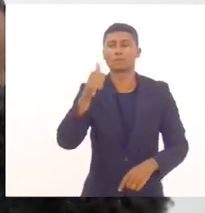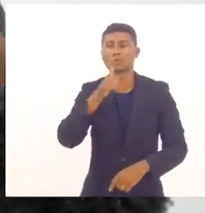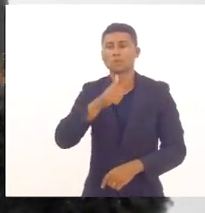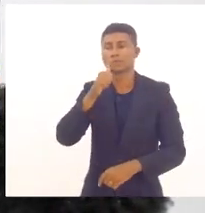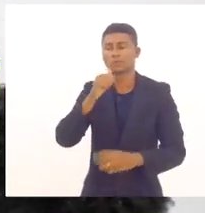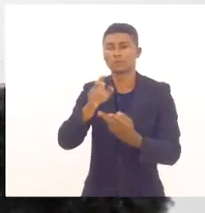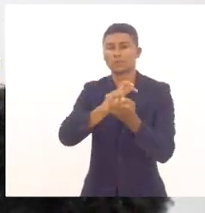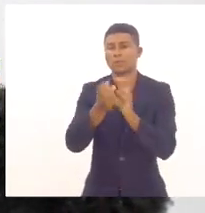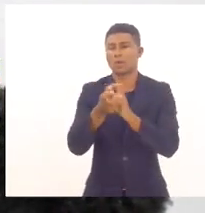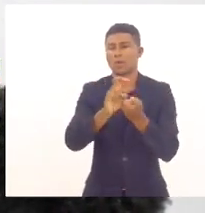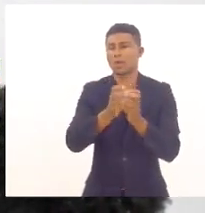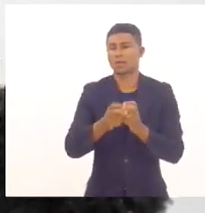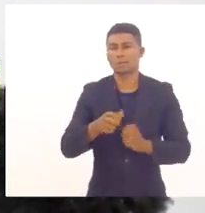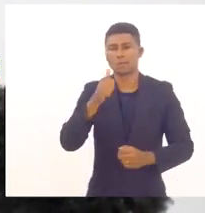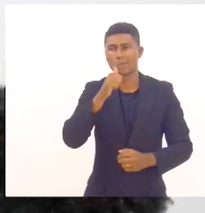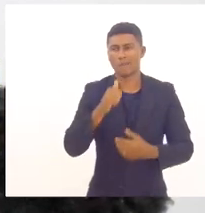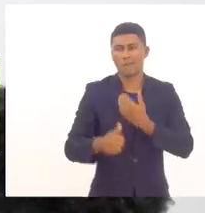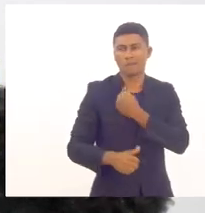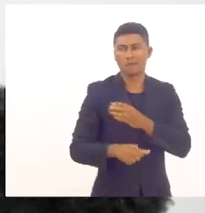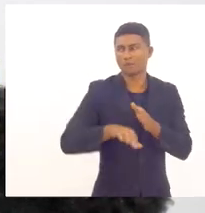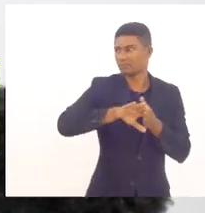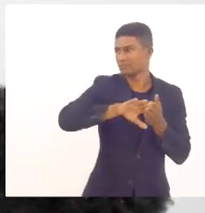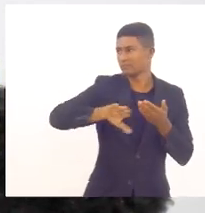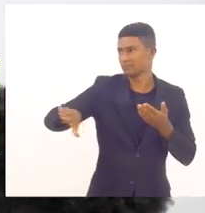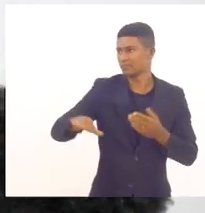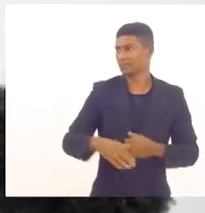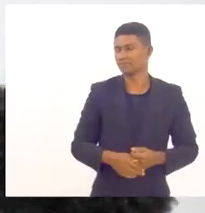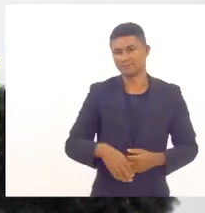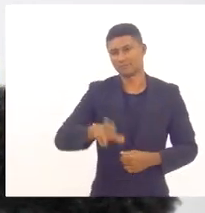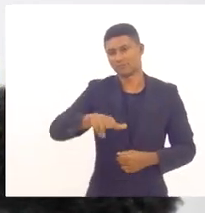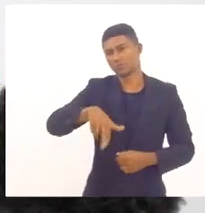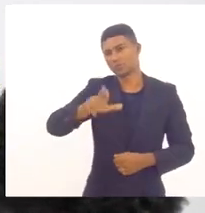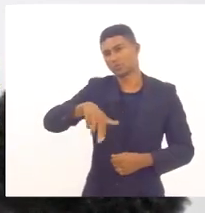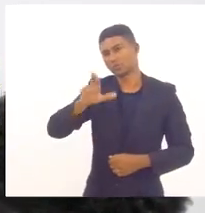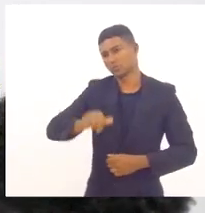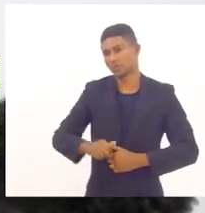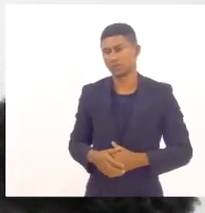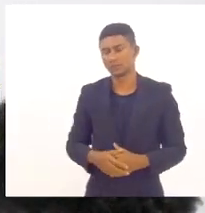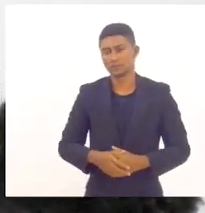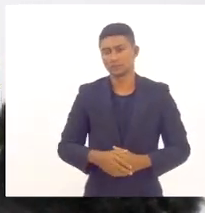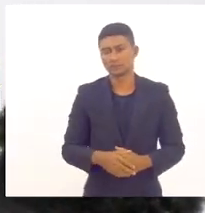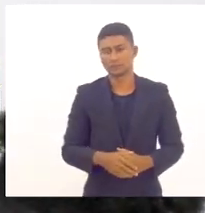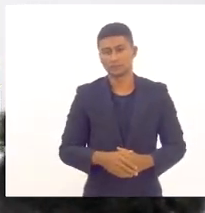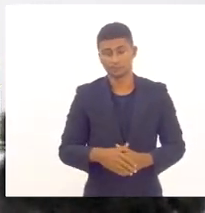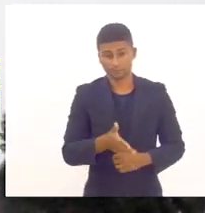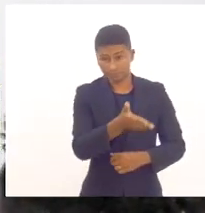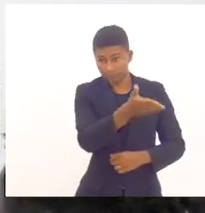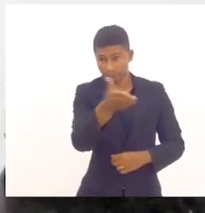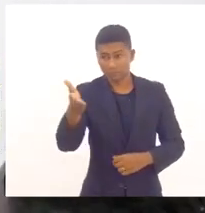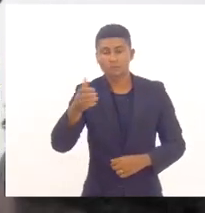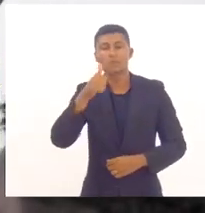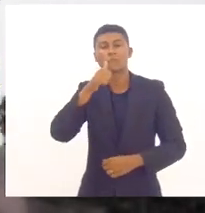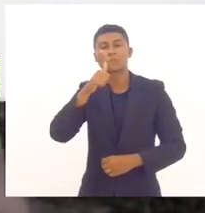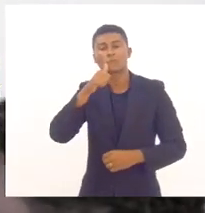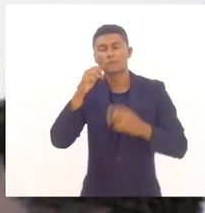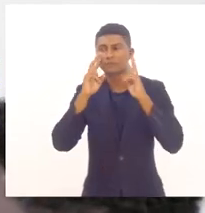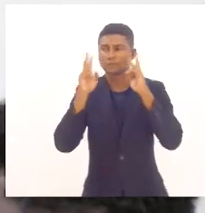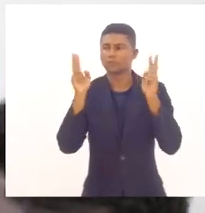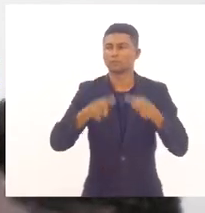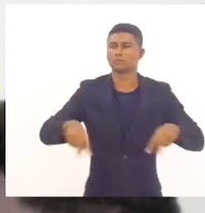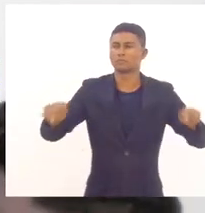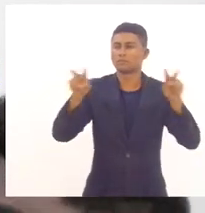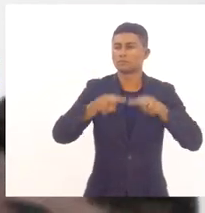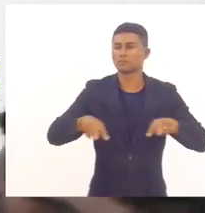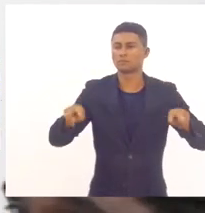nunca discriminou mulher. Nunca. A capoeira nunca discriminou mulher. Quando você olha a mulher a